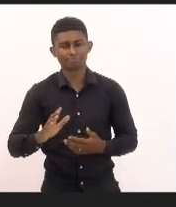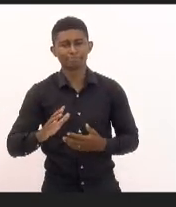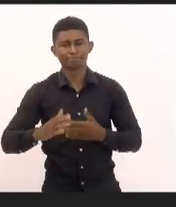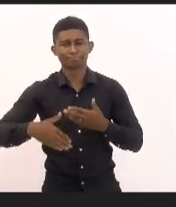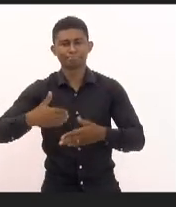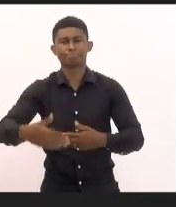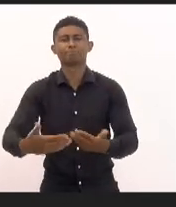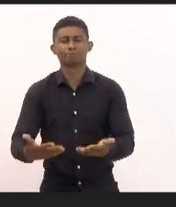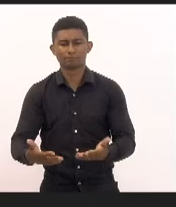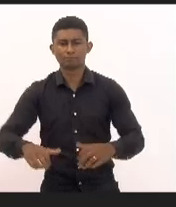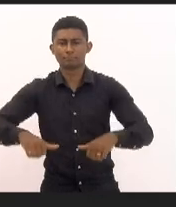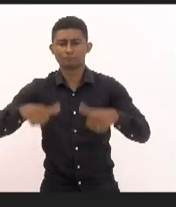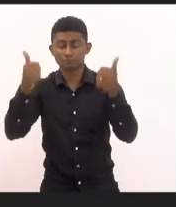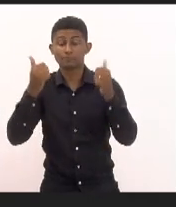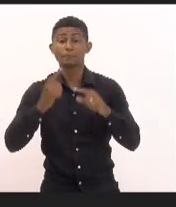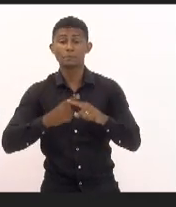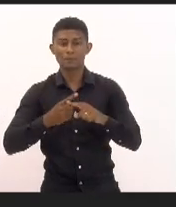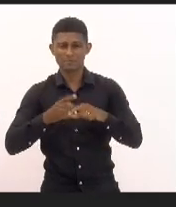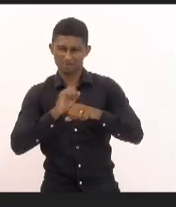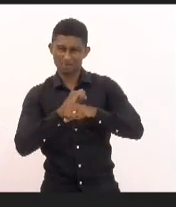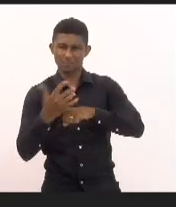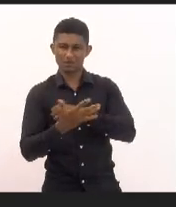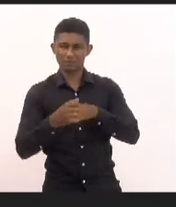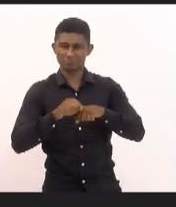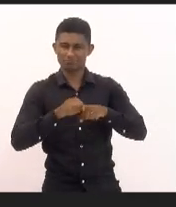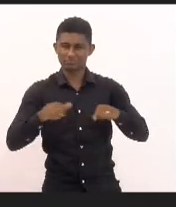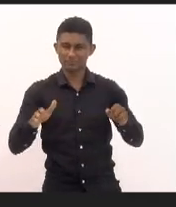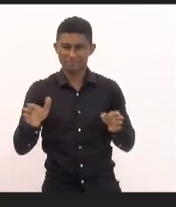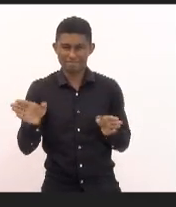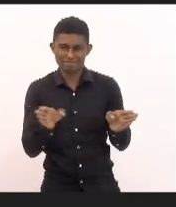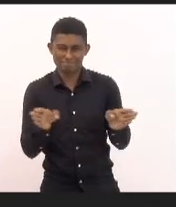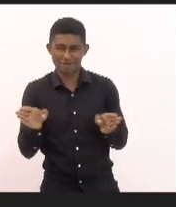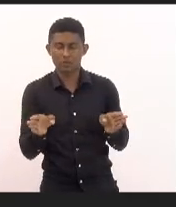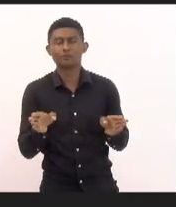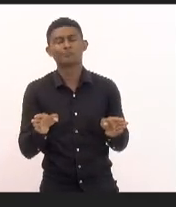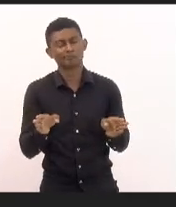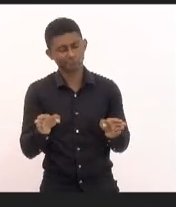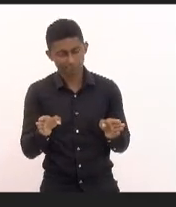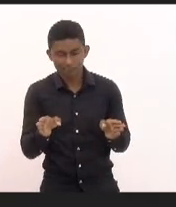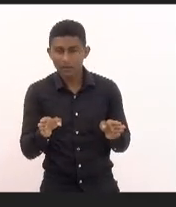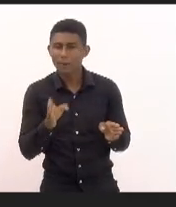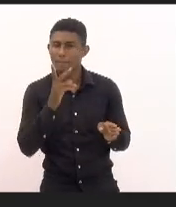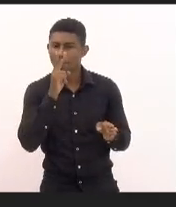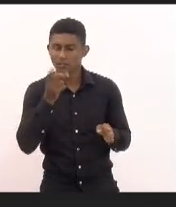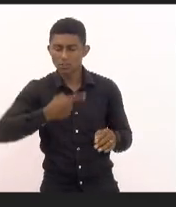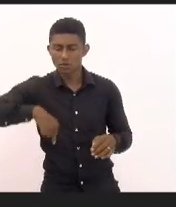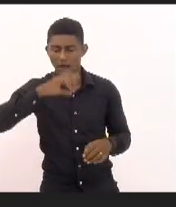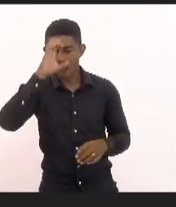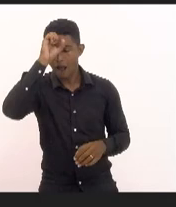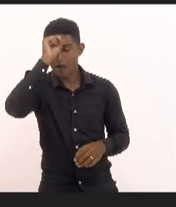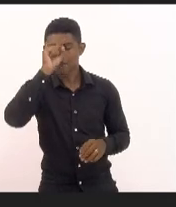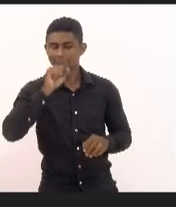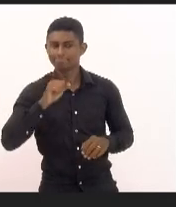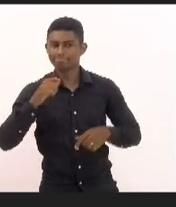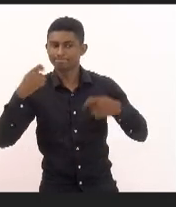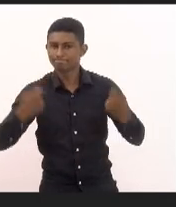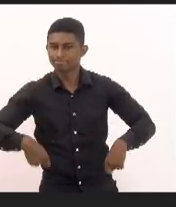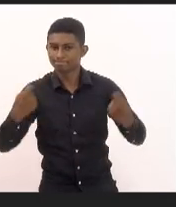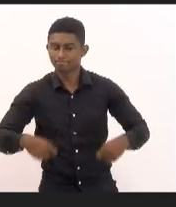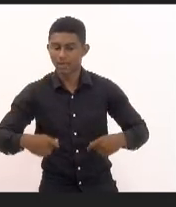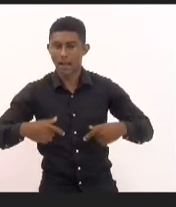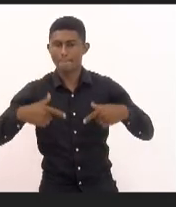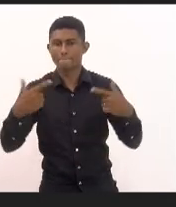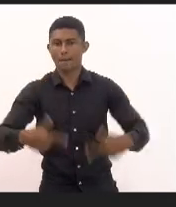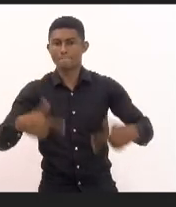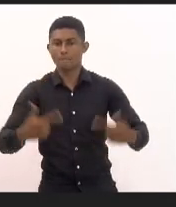pandemia nos ensinou a trabalhar diferente, não é? Ensinou e nos mostrou